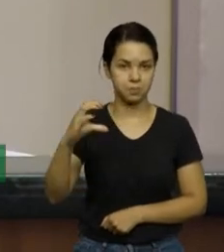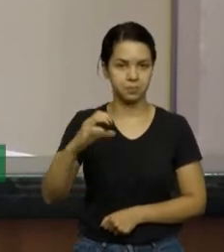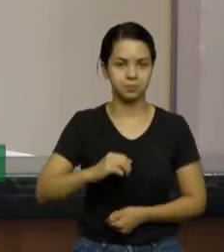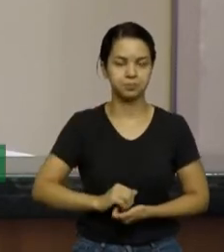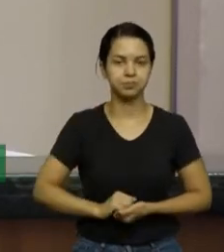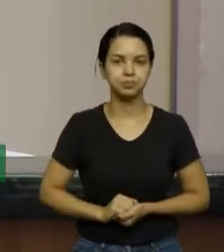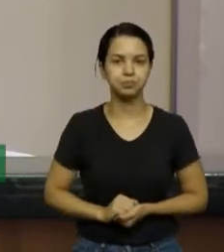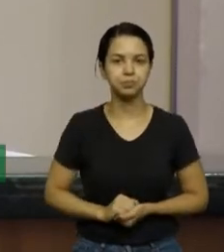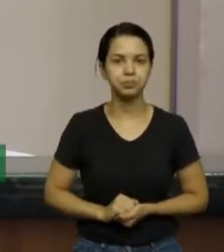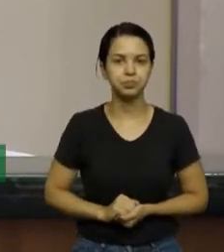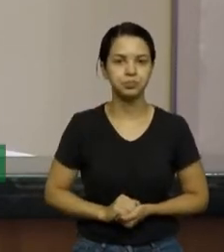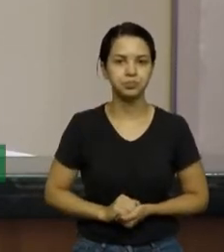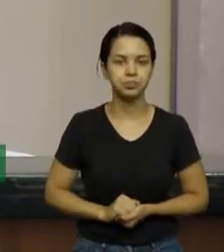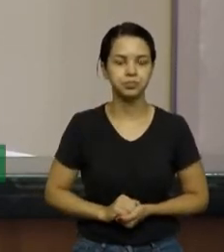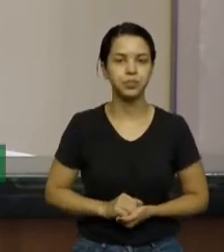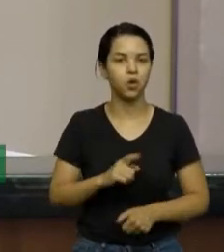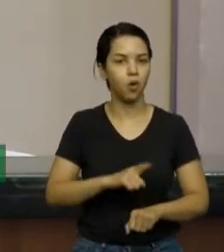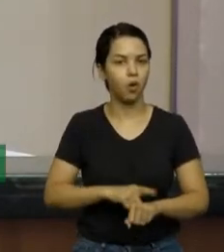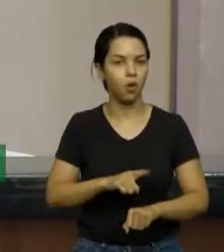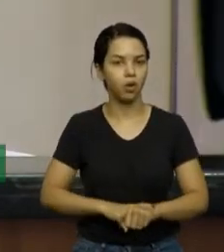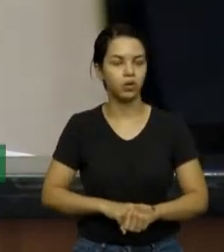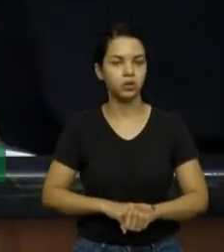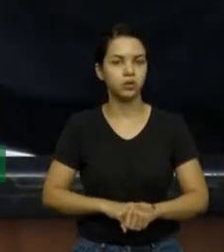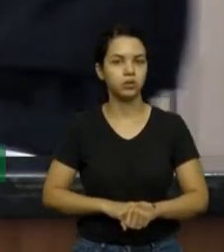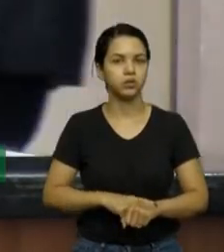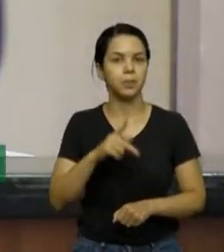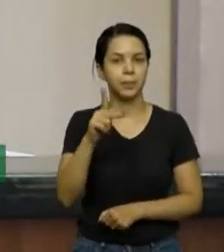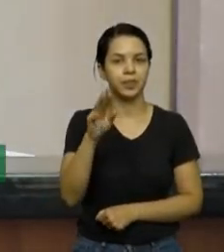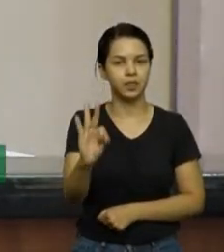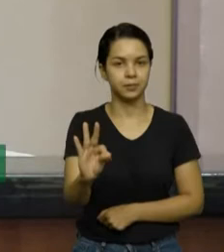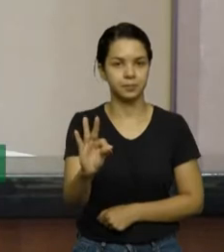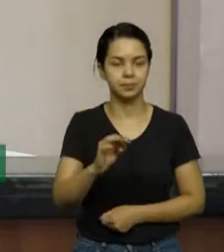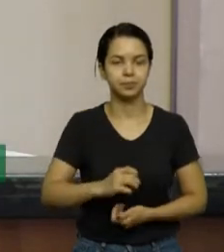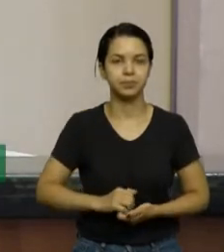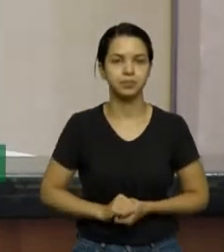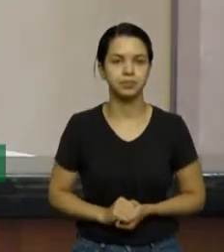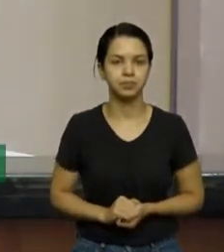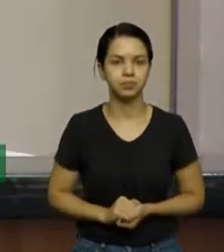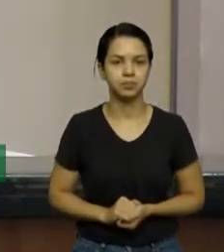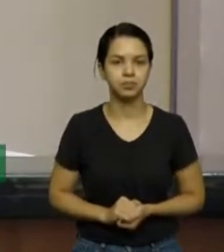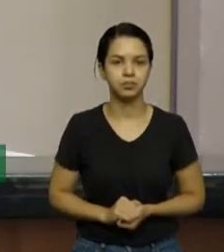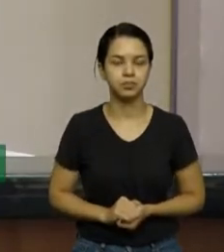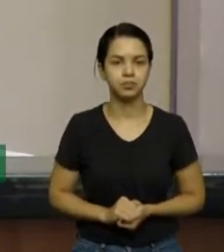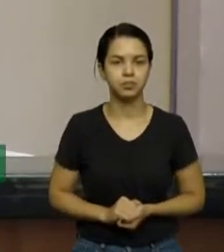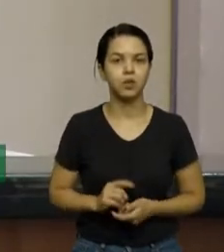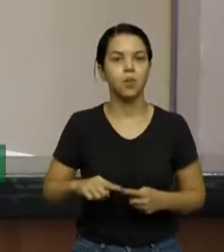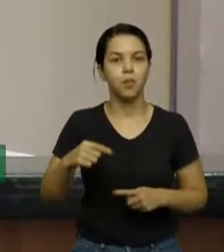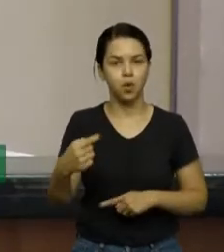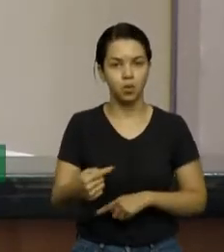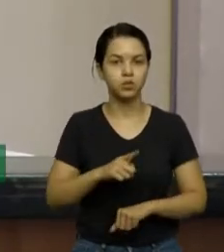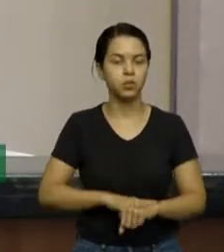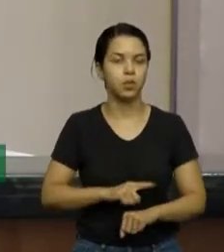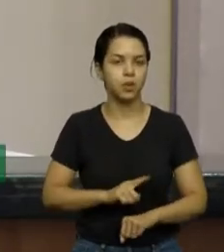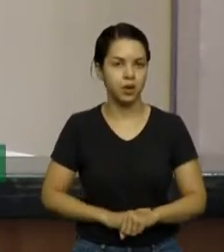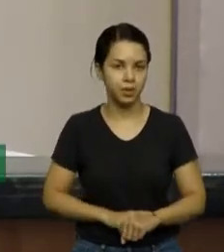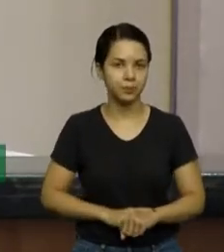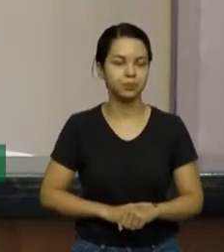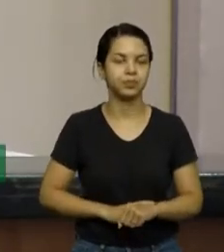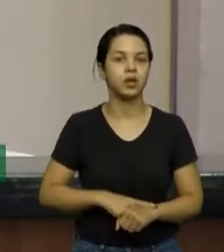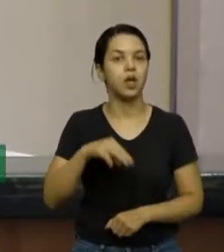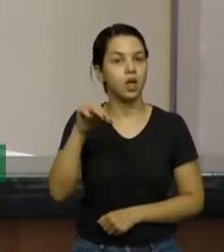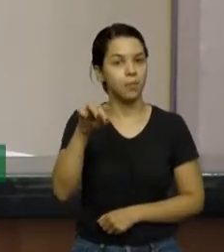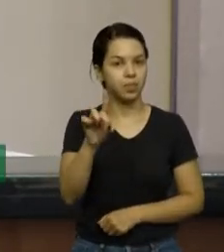Próximo horário pertence ao PT. Próximo horário ao